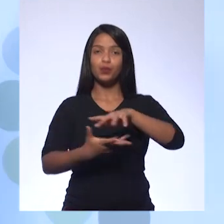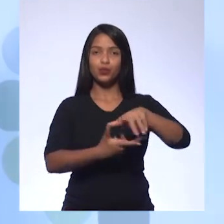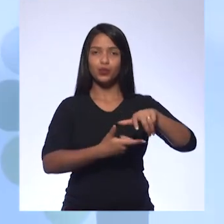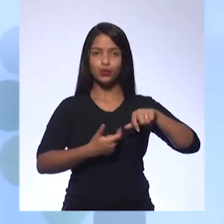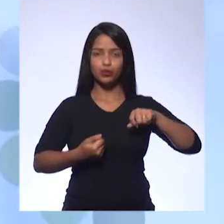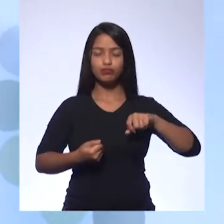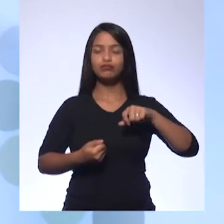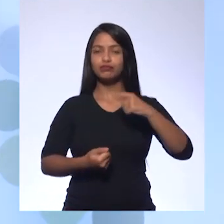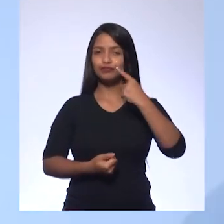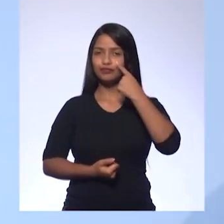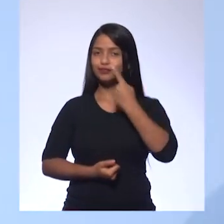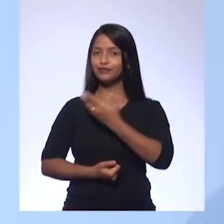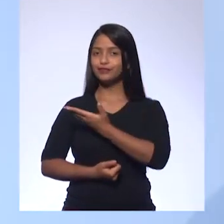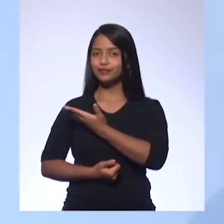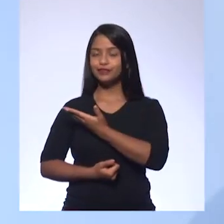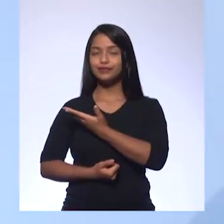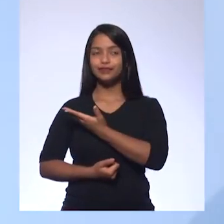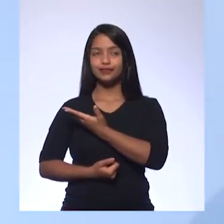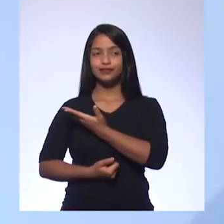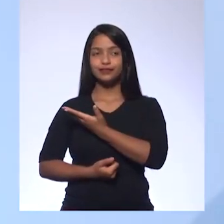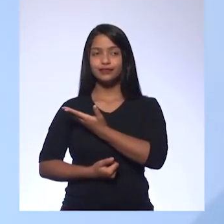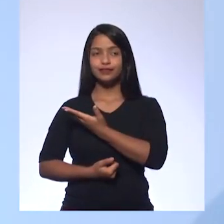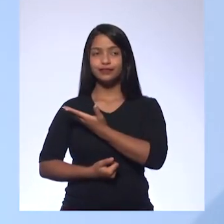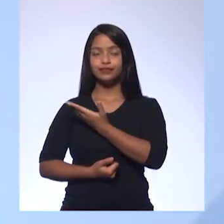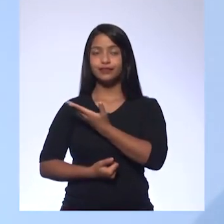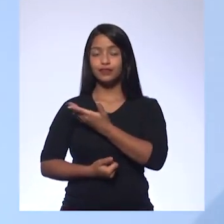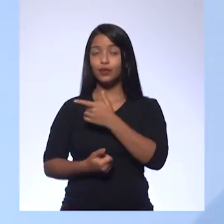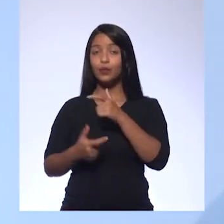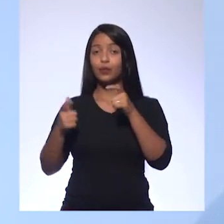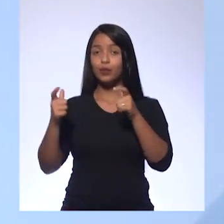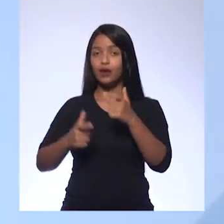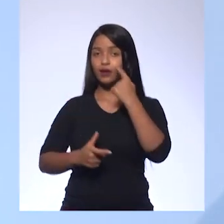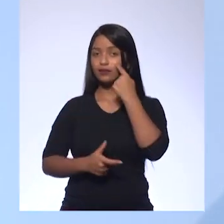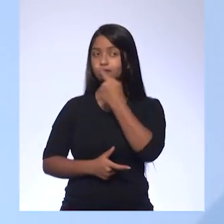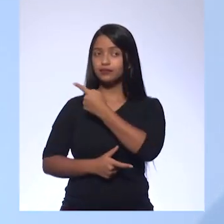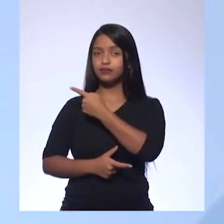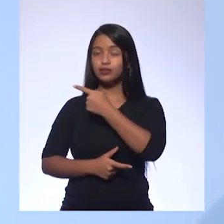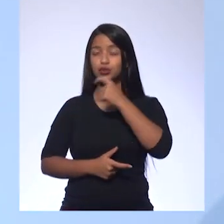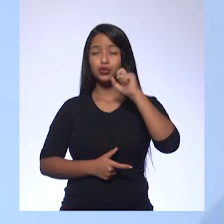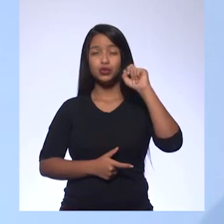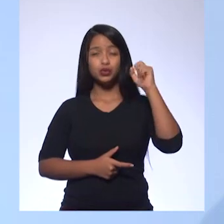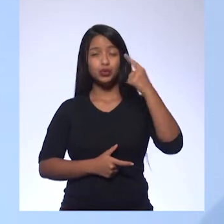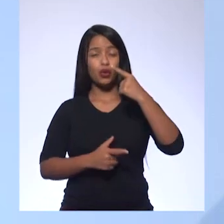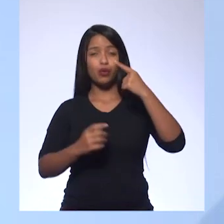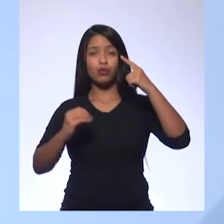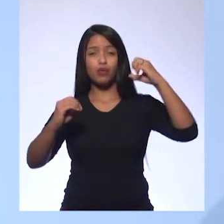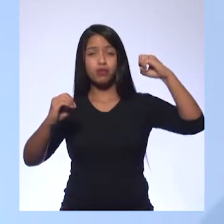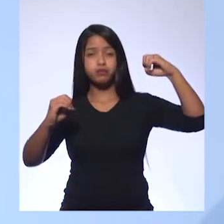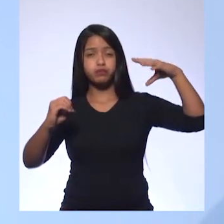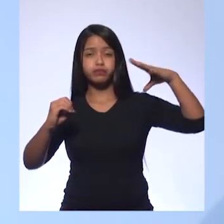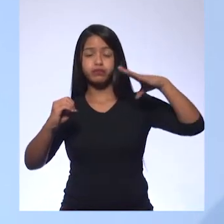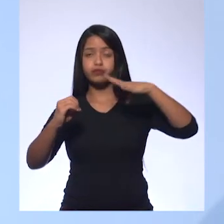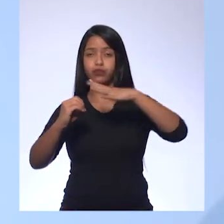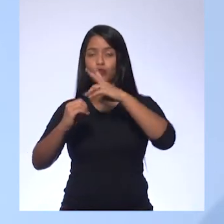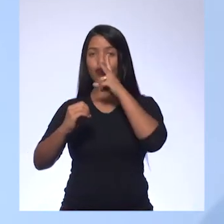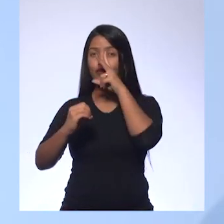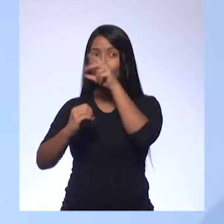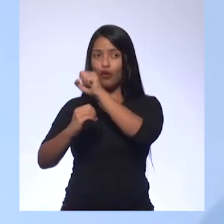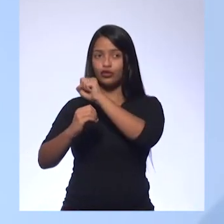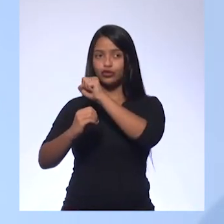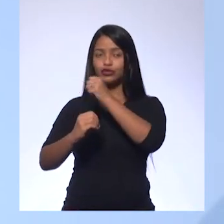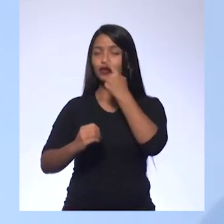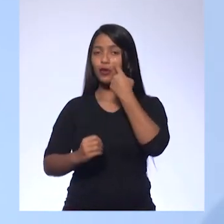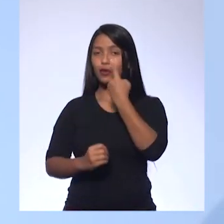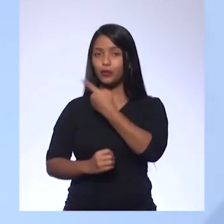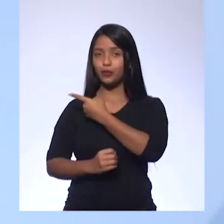ok? Então, é lógico que essa região onde tem a maior incidência de raios solares, né, deixa eu achar o Brasilzão aqui, isso. Então aqui,